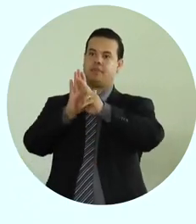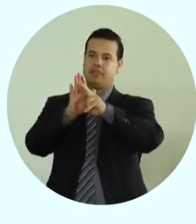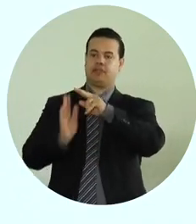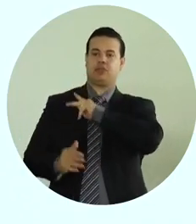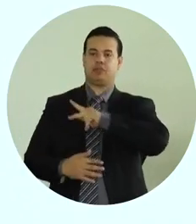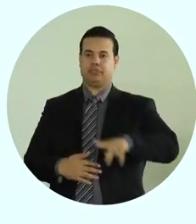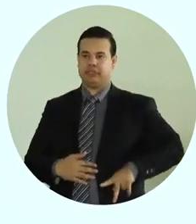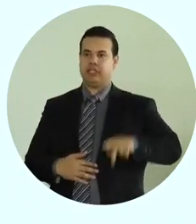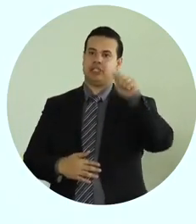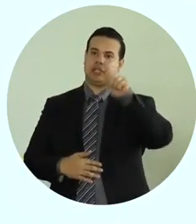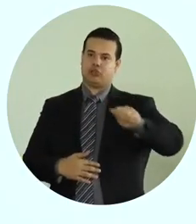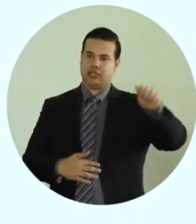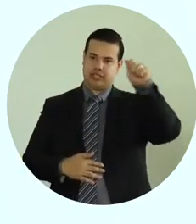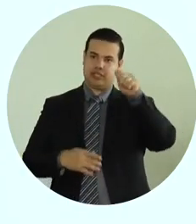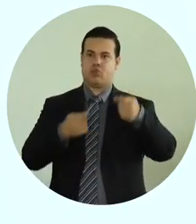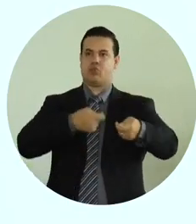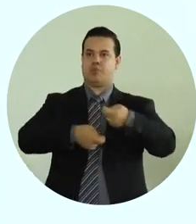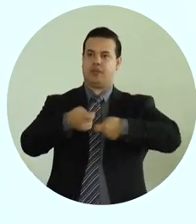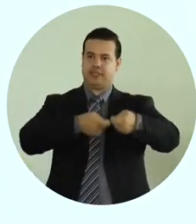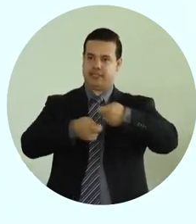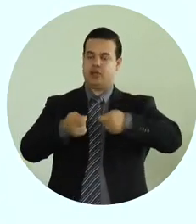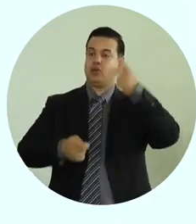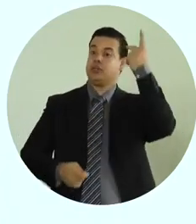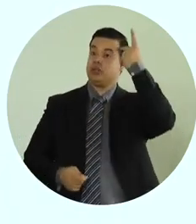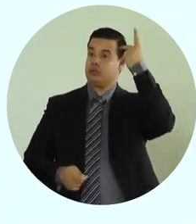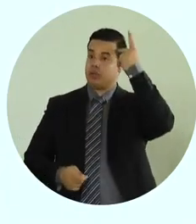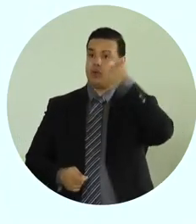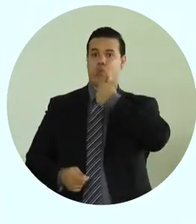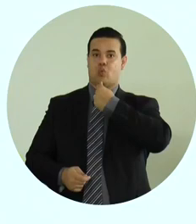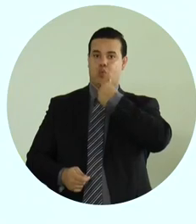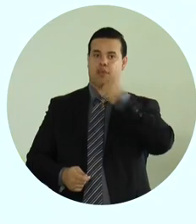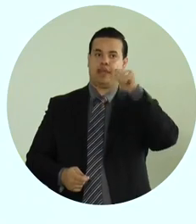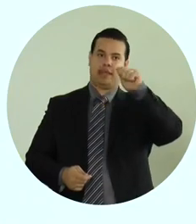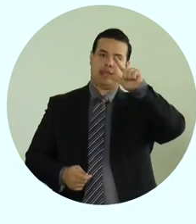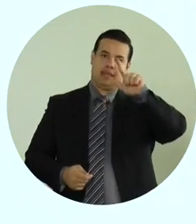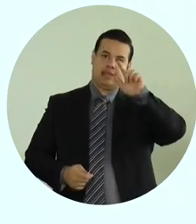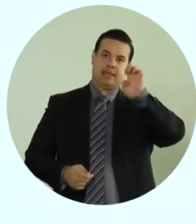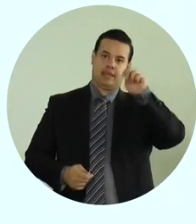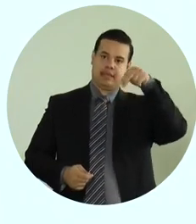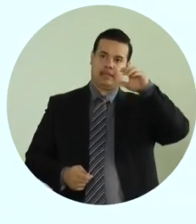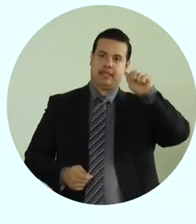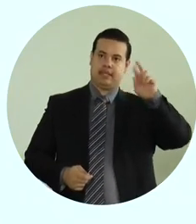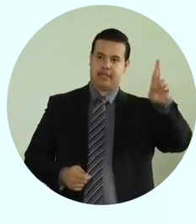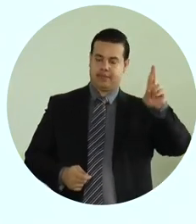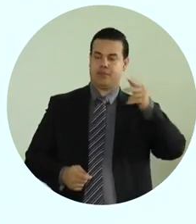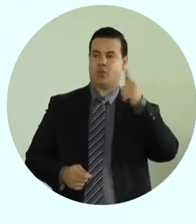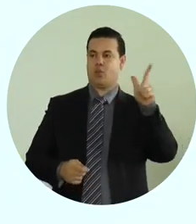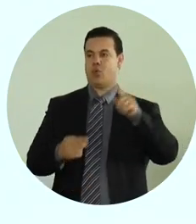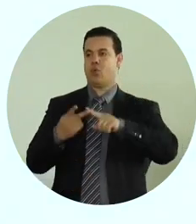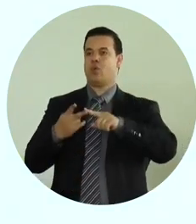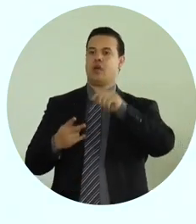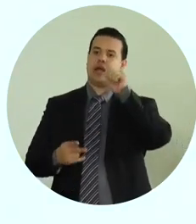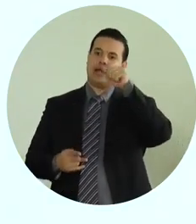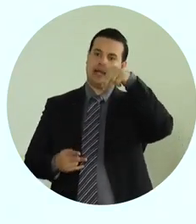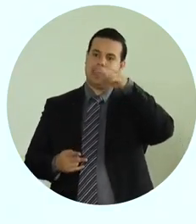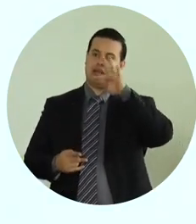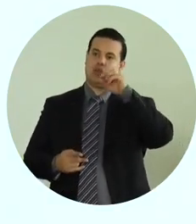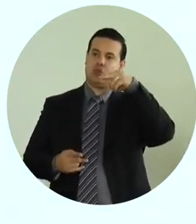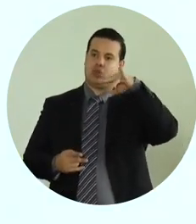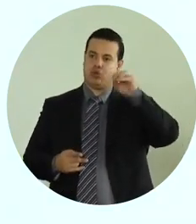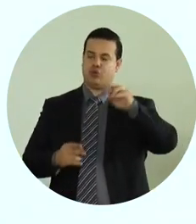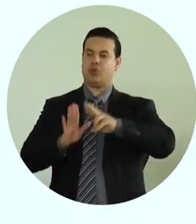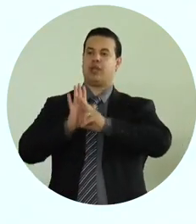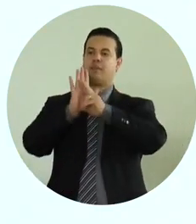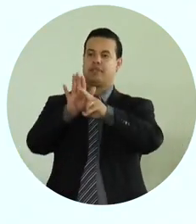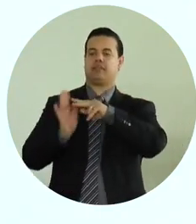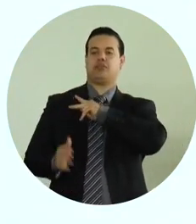da Associação Comercial de São Paulo, o senhor Alencar Burti, administrador Antônio Carlos Cassarro, representando o